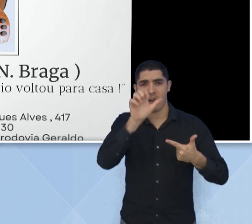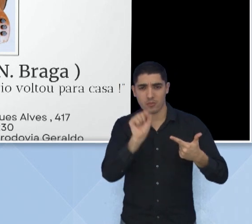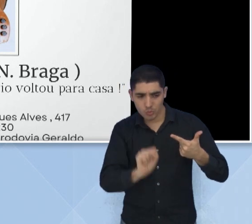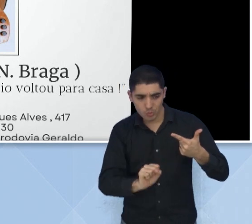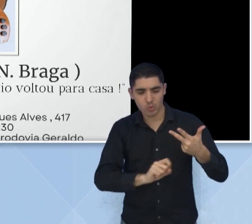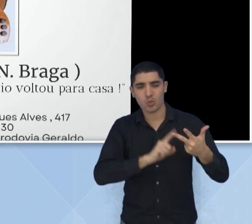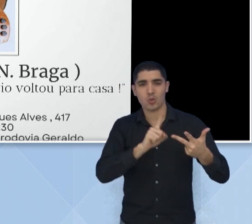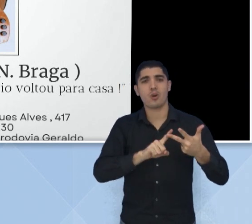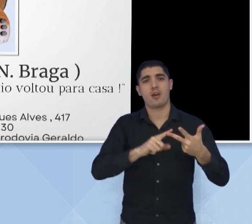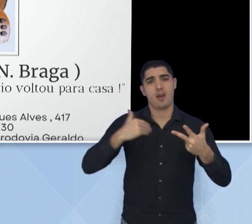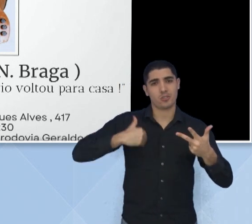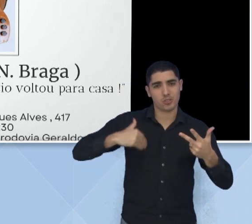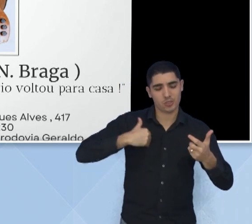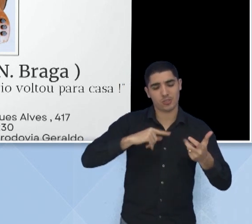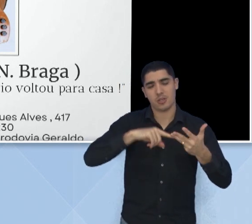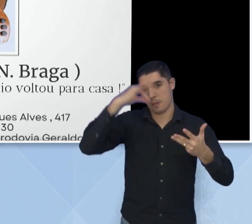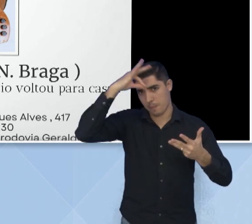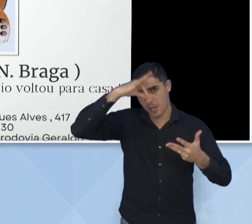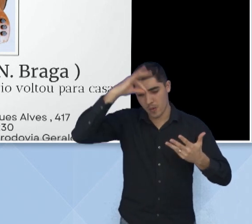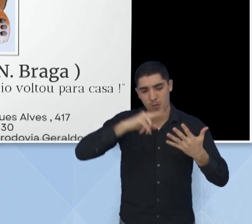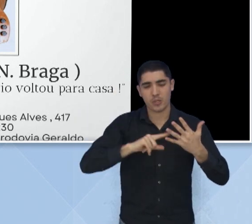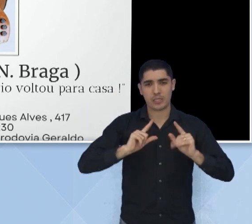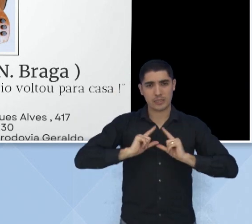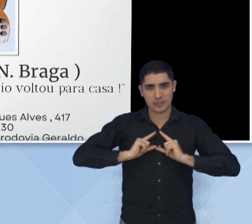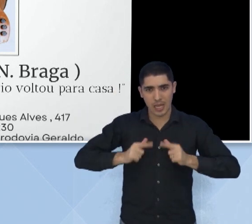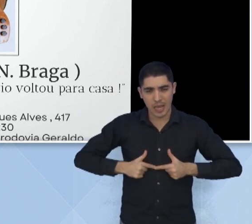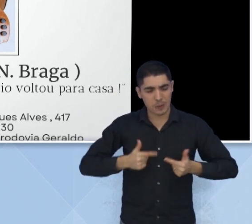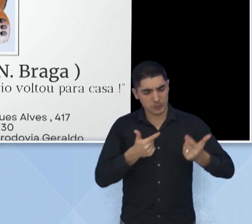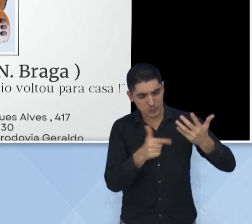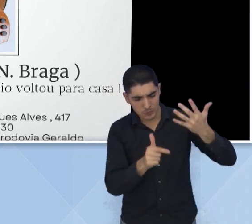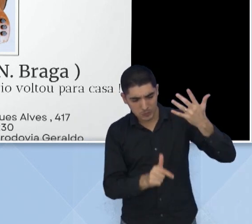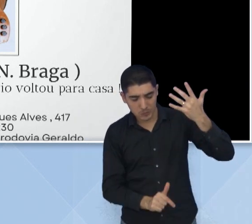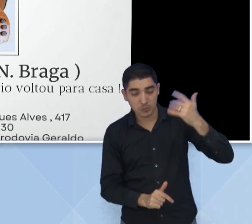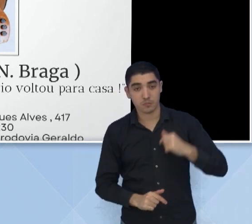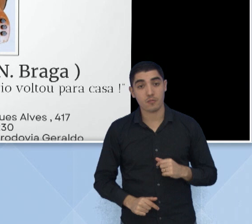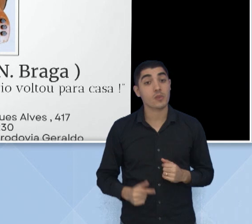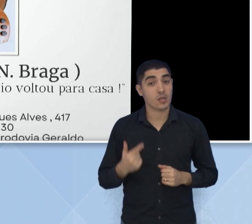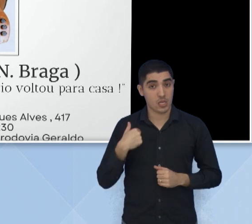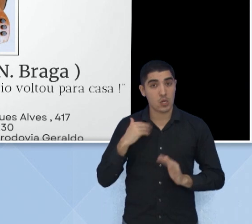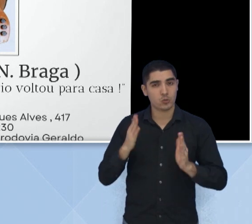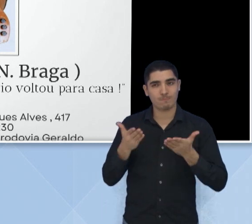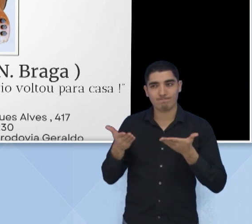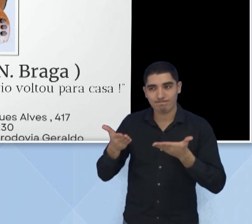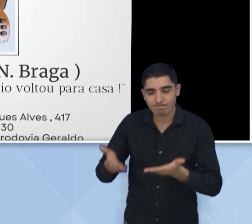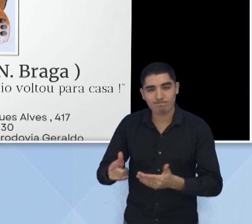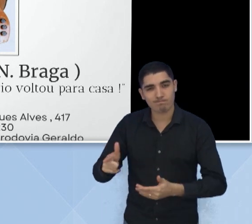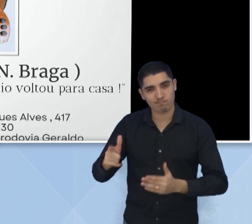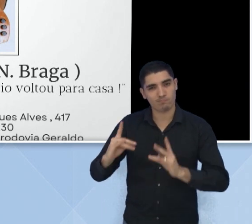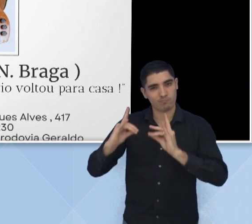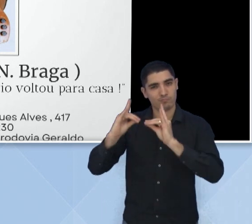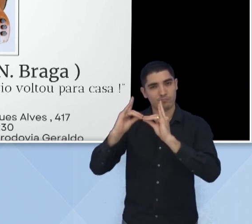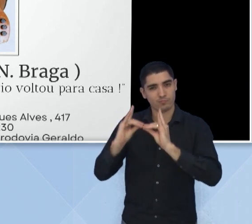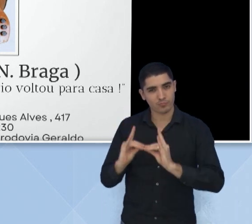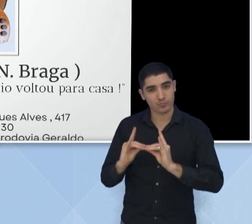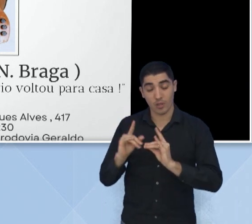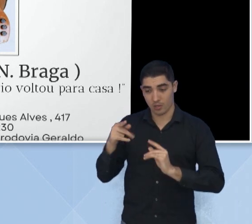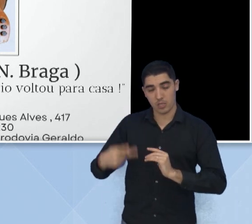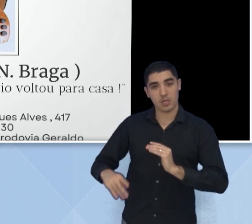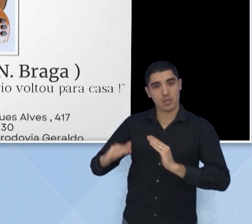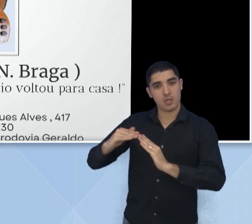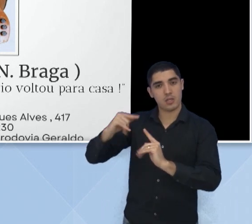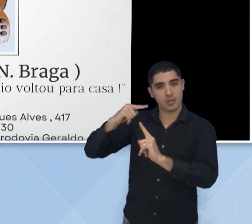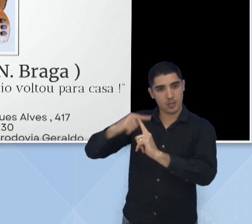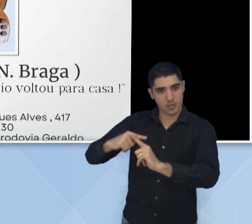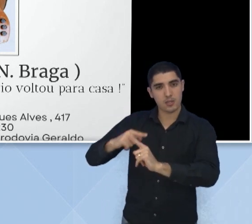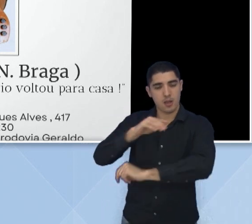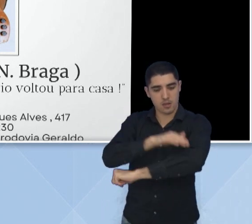Argentina, Israel, dentre outros. Eu estive lá no velório, algumas horas antes, aqui na Igreja Assembleia de Deus